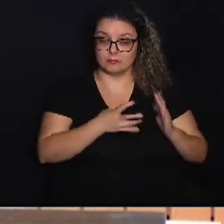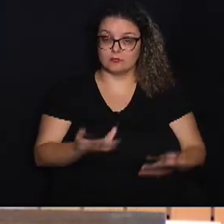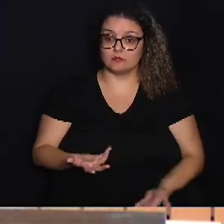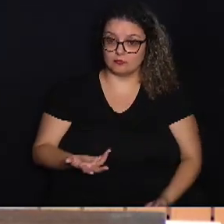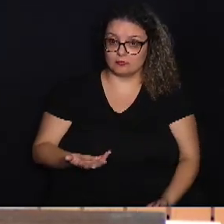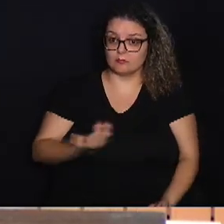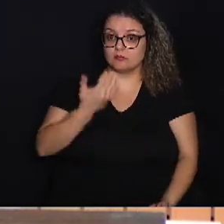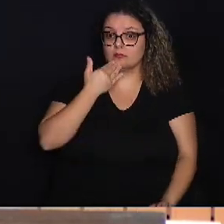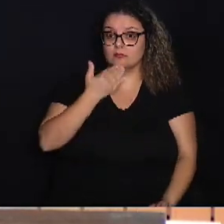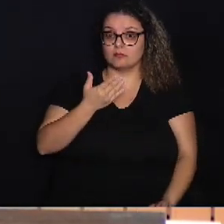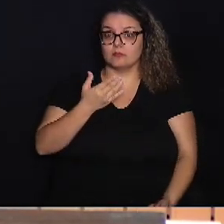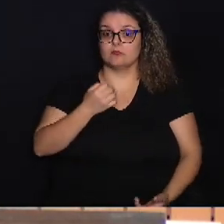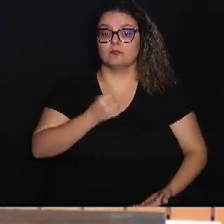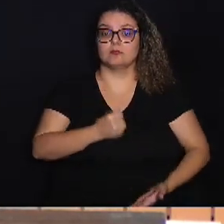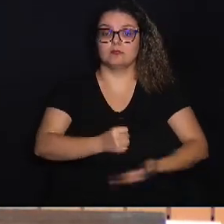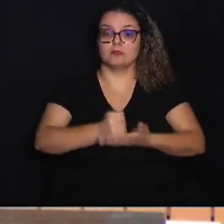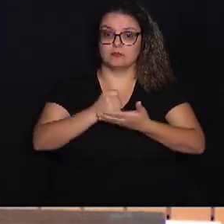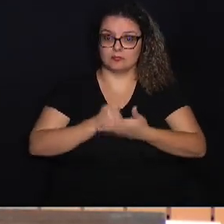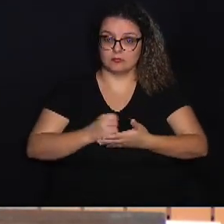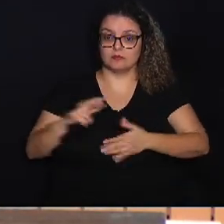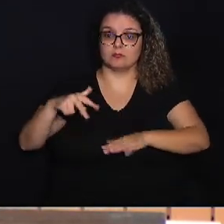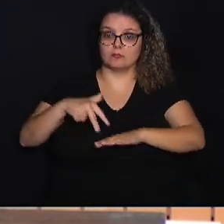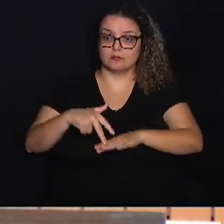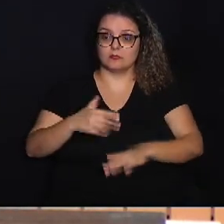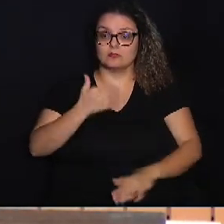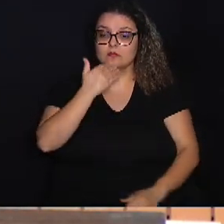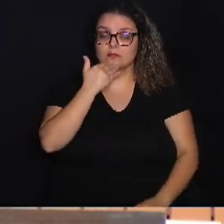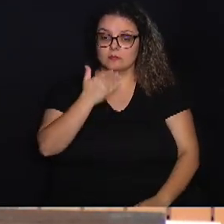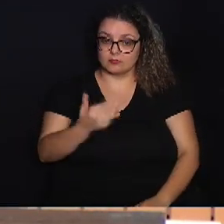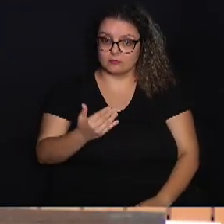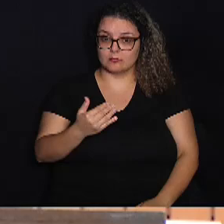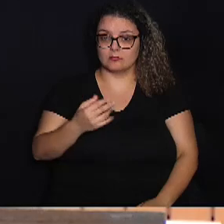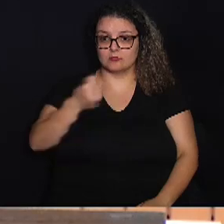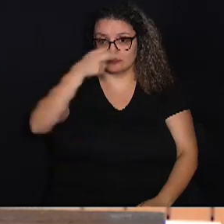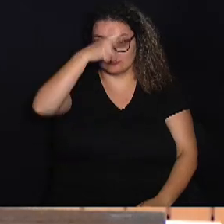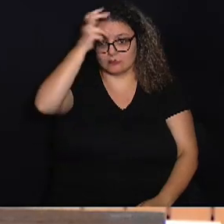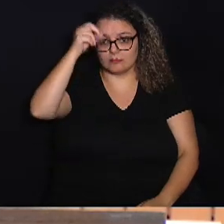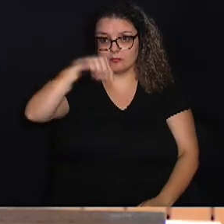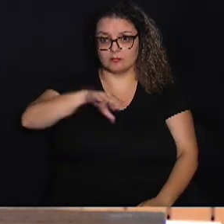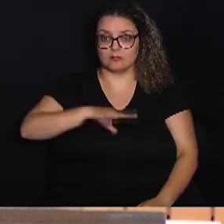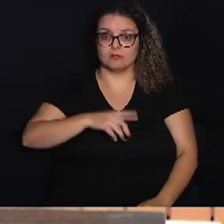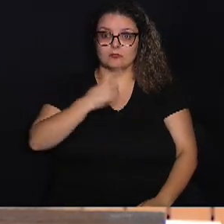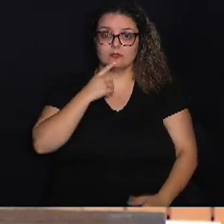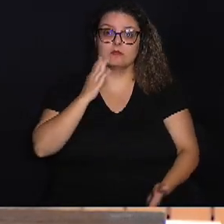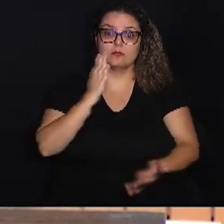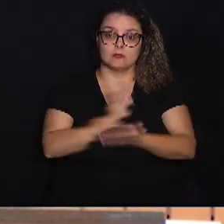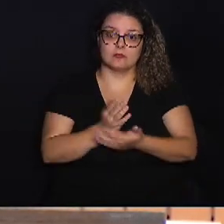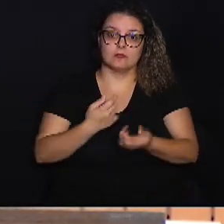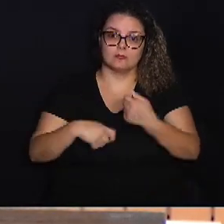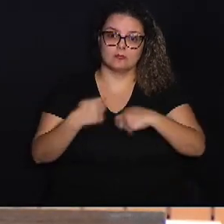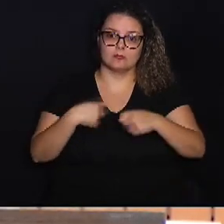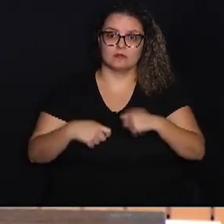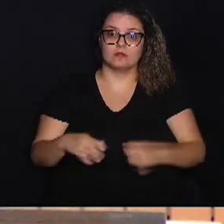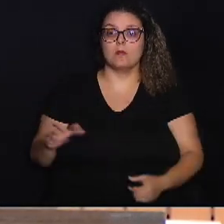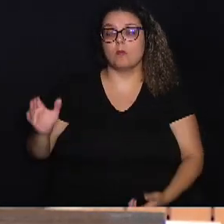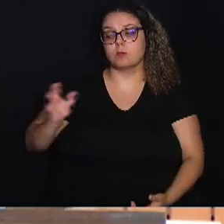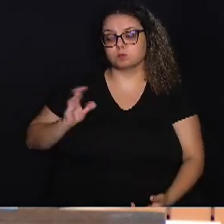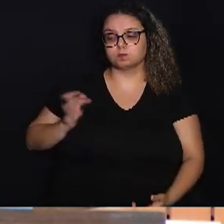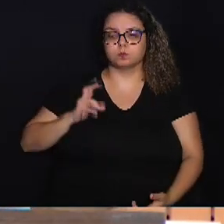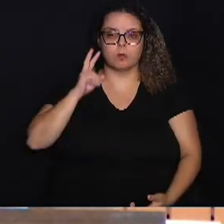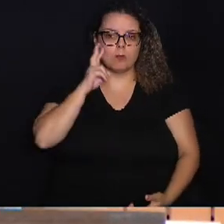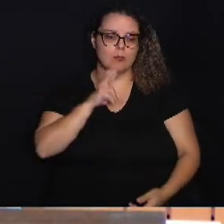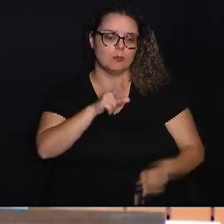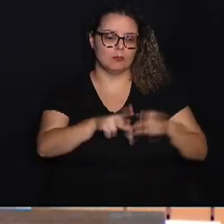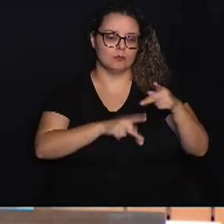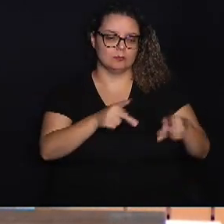pedindo socorro então mais uma vez eu venho aqui também pedir para o prefeito dessa cidade parar de administrar para os ricos e olhar para